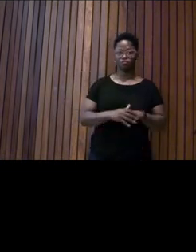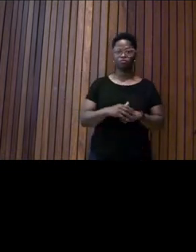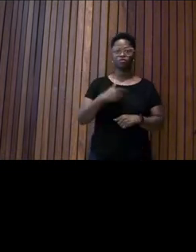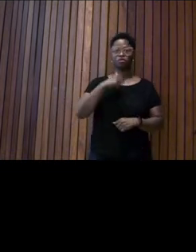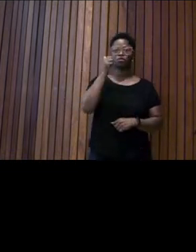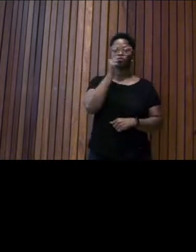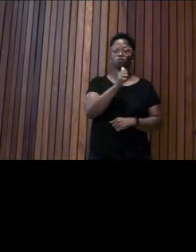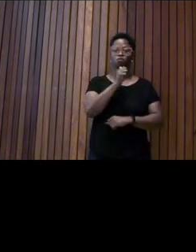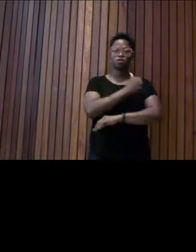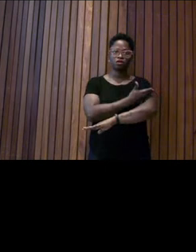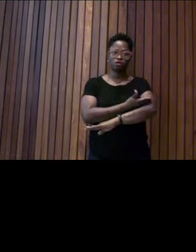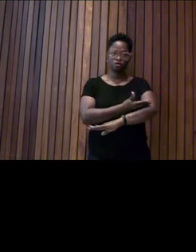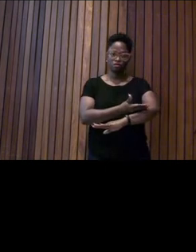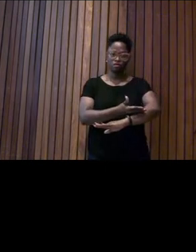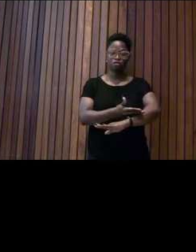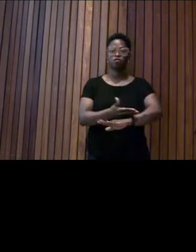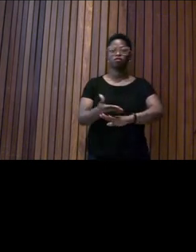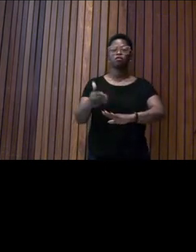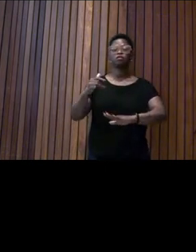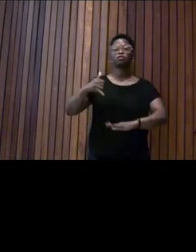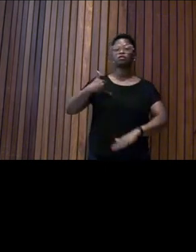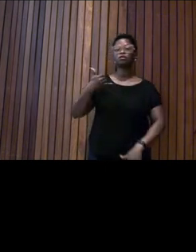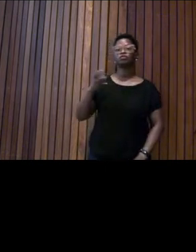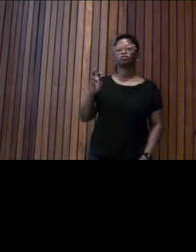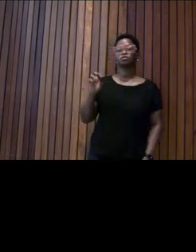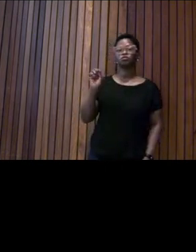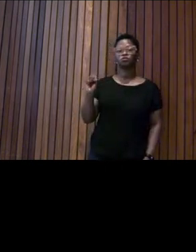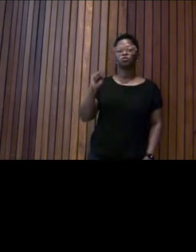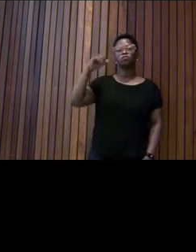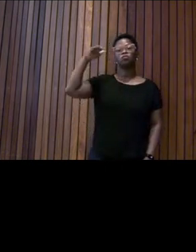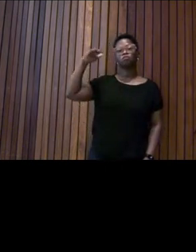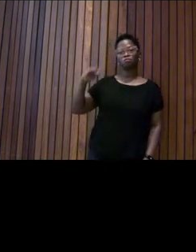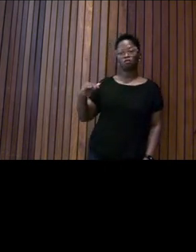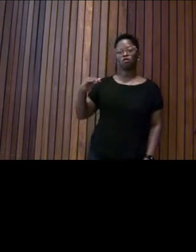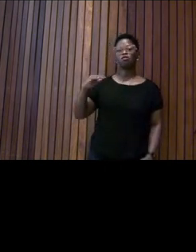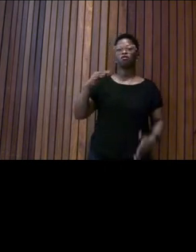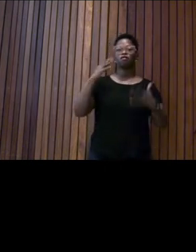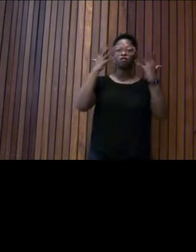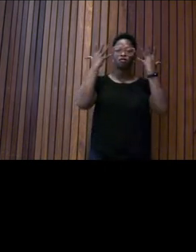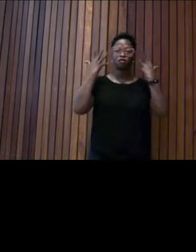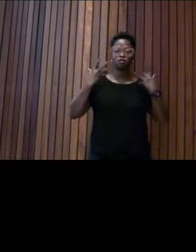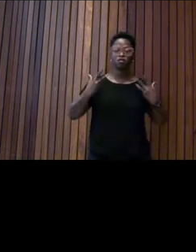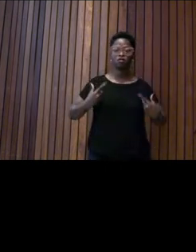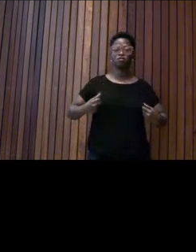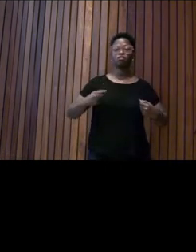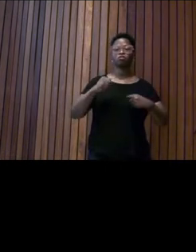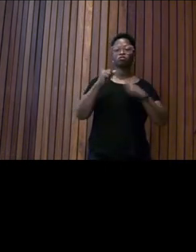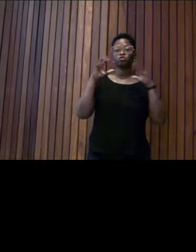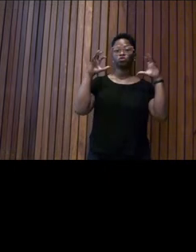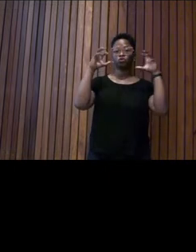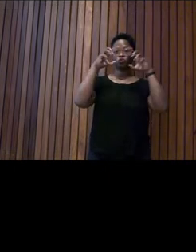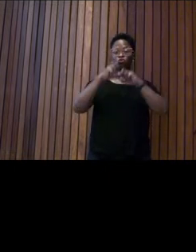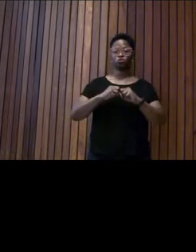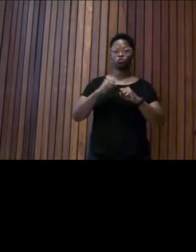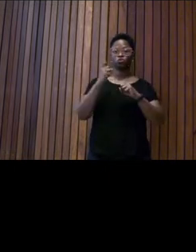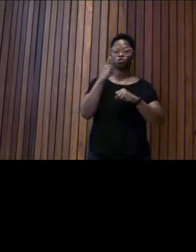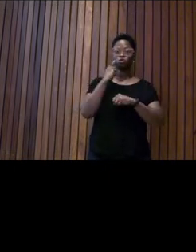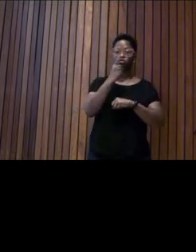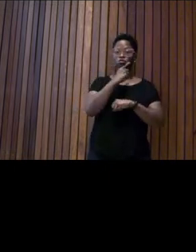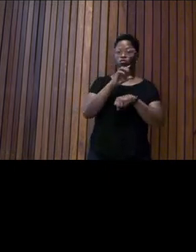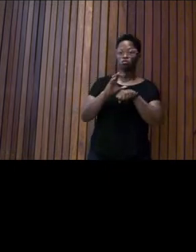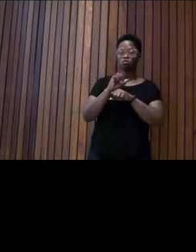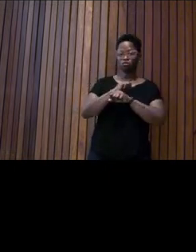Sou mulher, branca, tenho 58 anos, sou baixa, cabelo louro escuro na altura dos ombros, olhos de cor